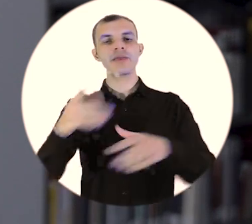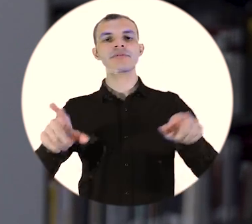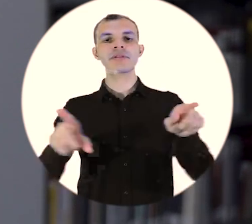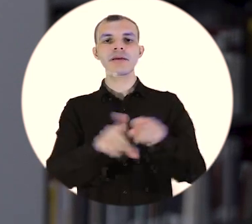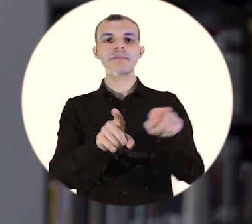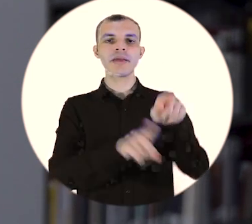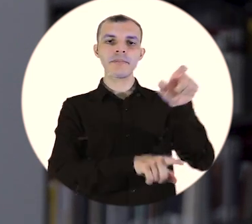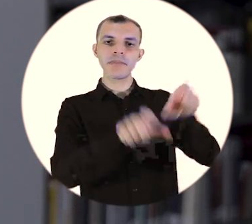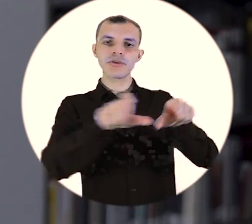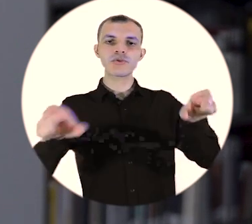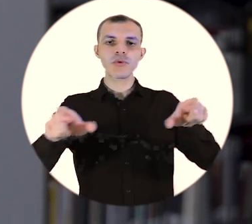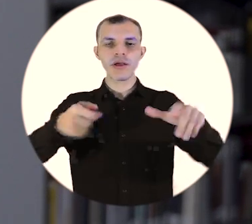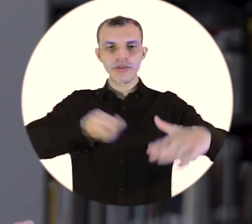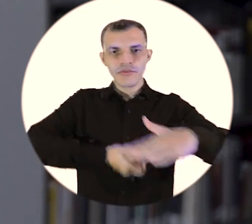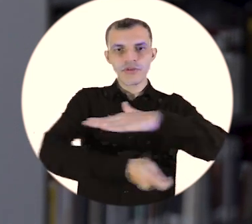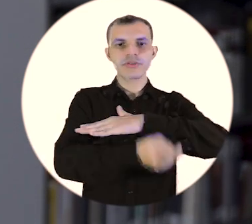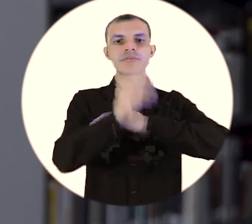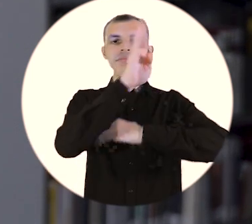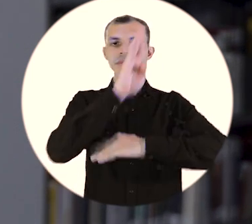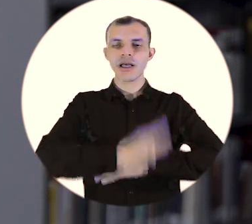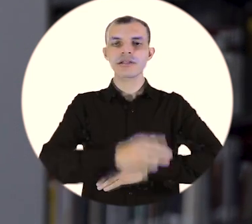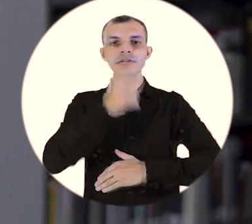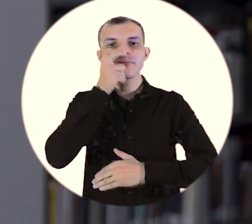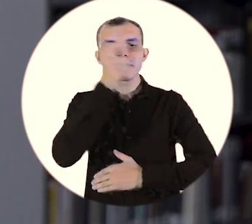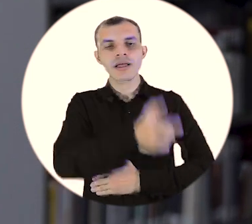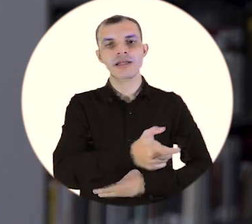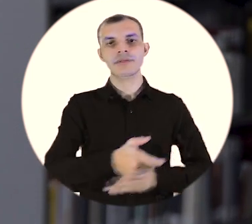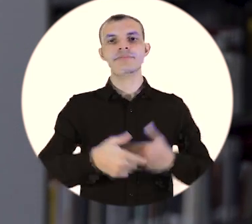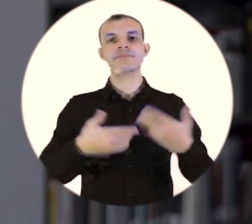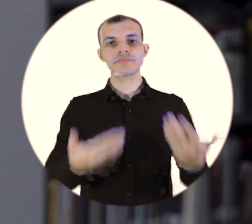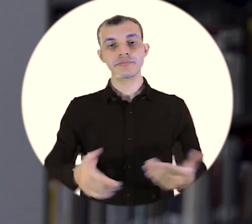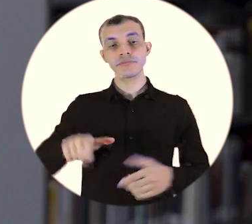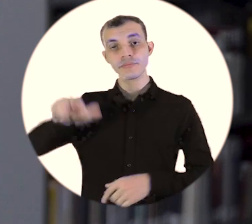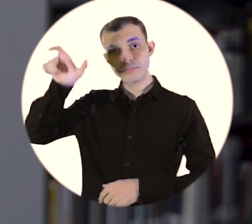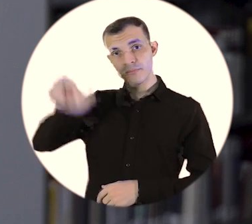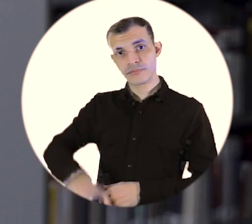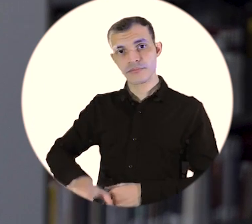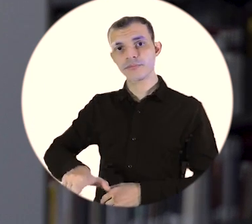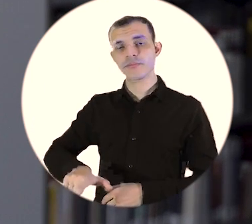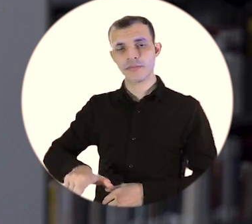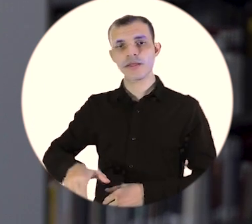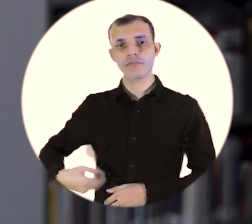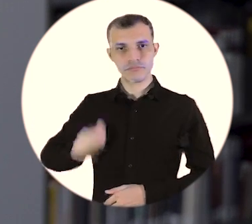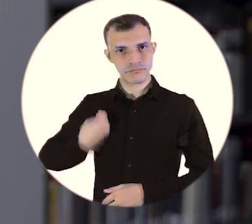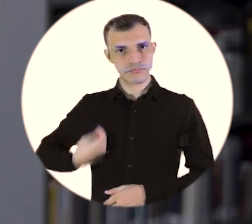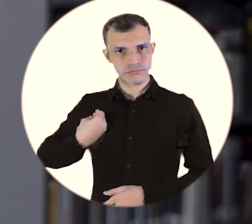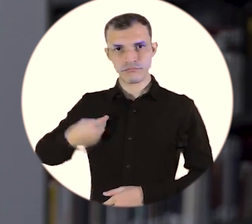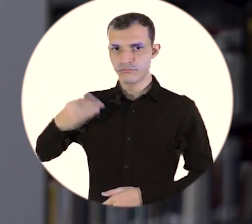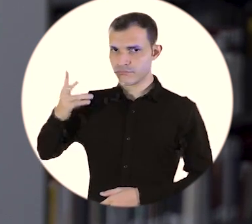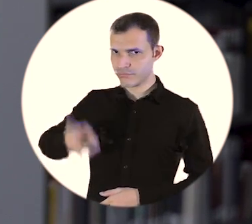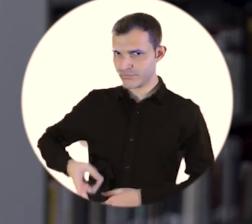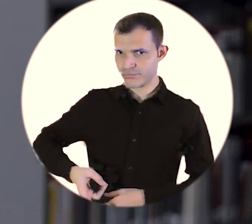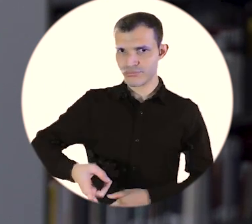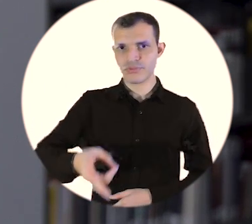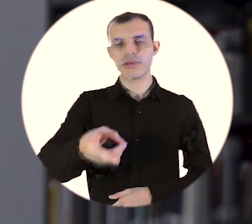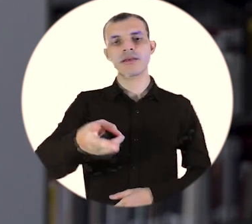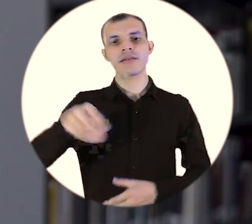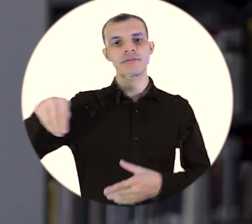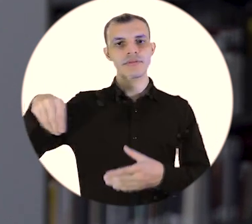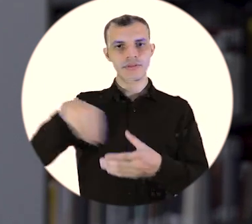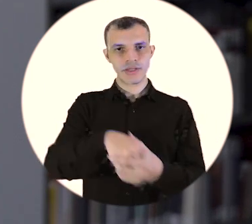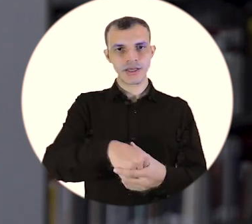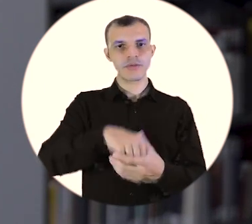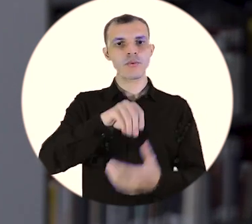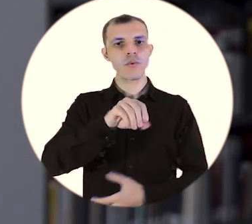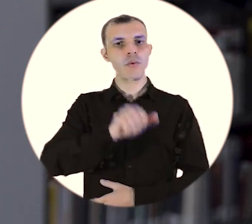atração de investimentos para o Brasil. Essa foi a recomendação do membro honorário vitalício da OAB Nacional e também presidente da